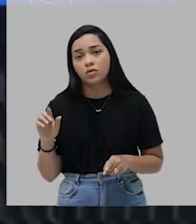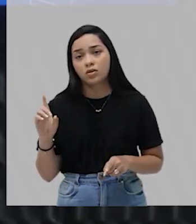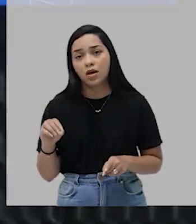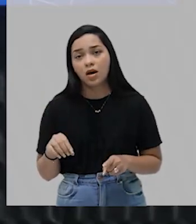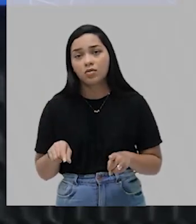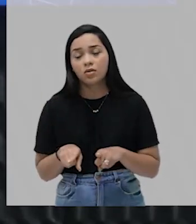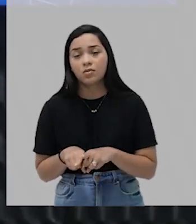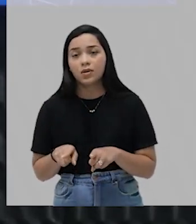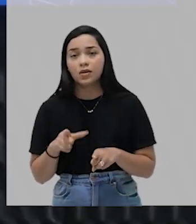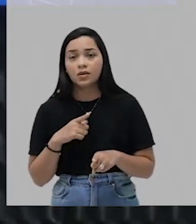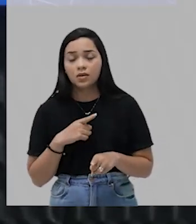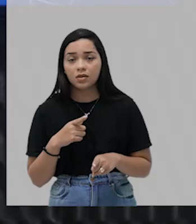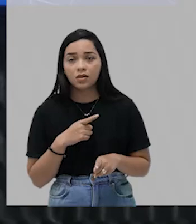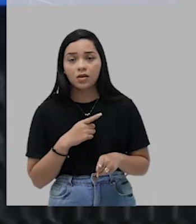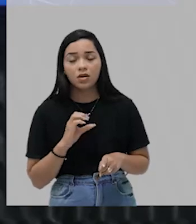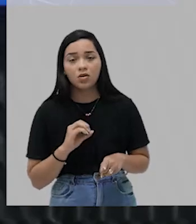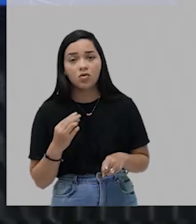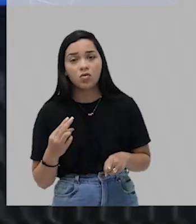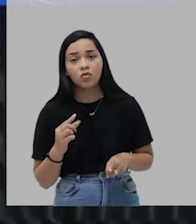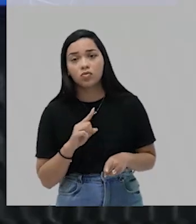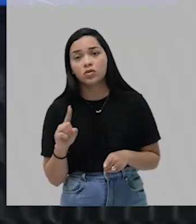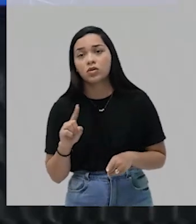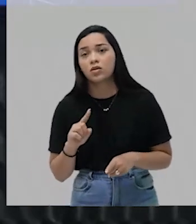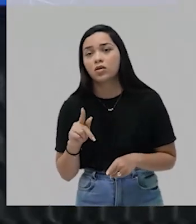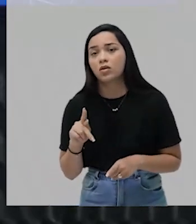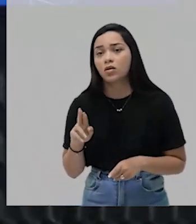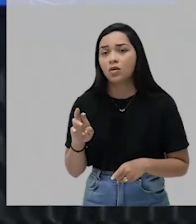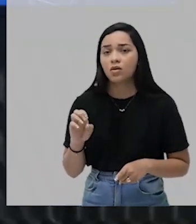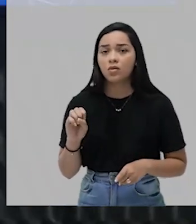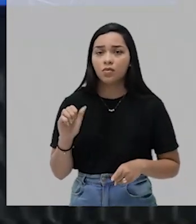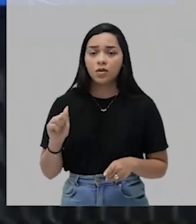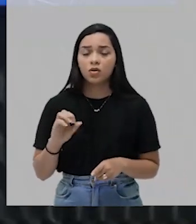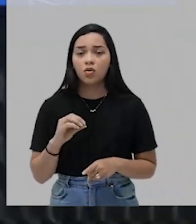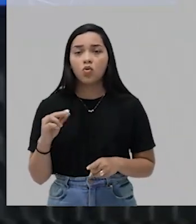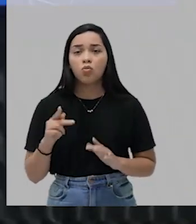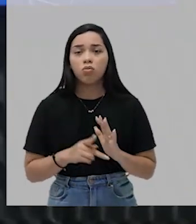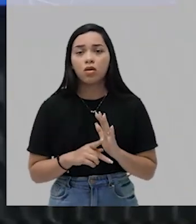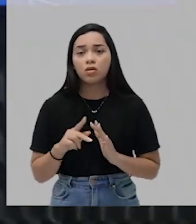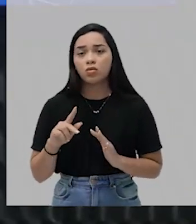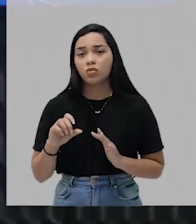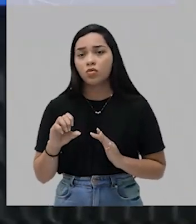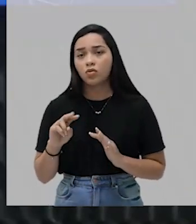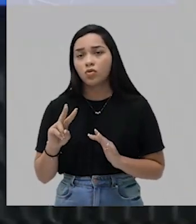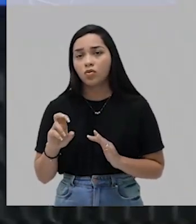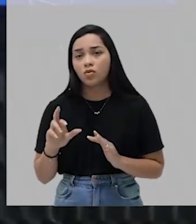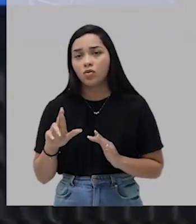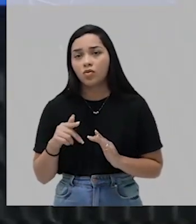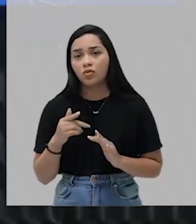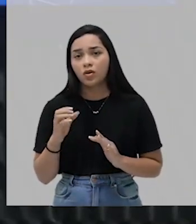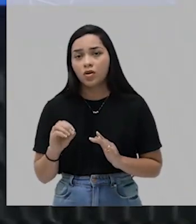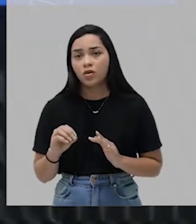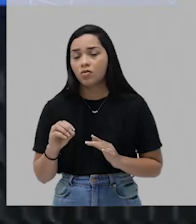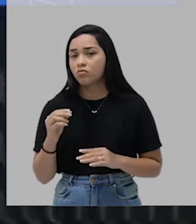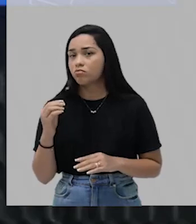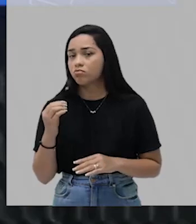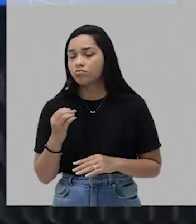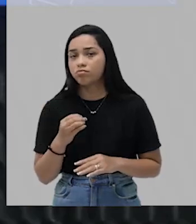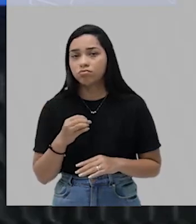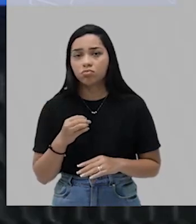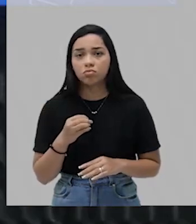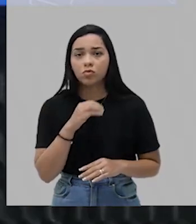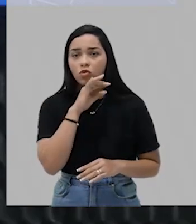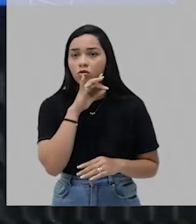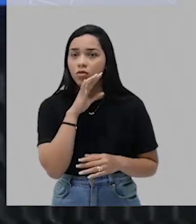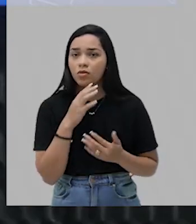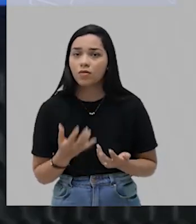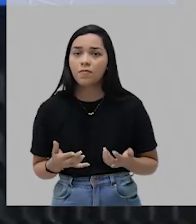planos cruzados, ou até mesmo o plano Bresser e o plano Verão, no governo Sarney, que não deram certo. Então,